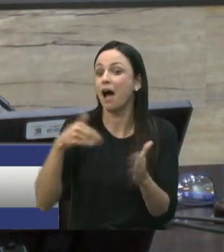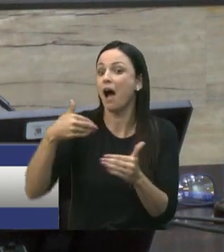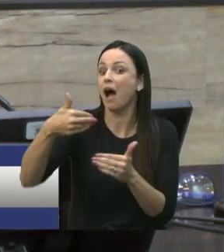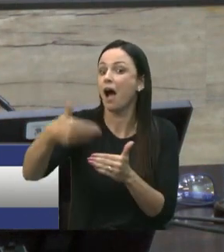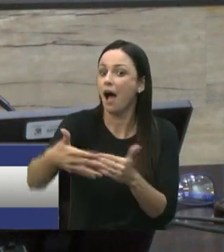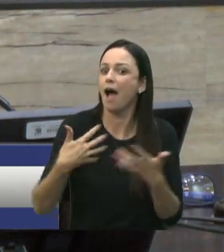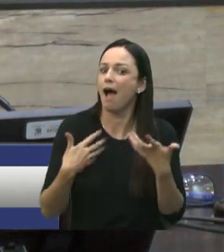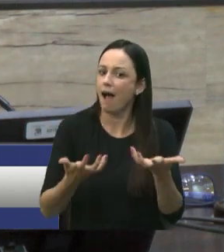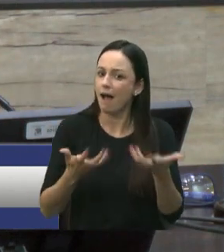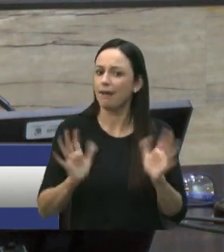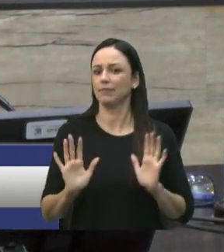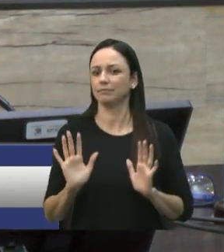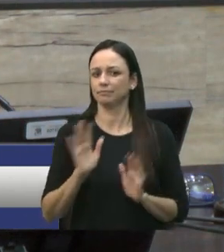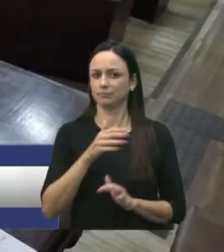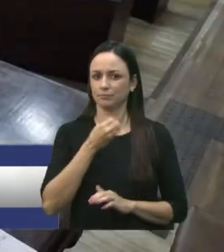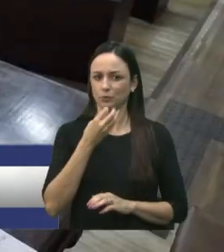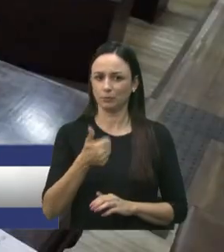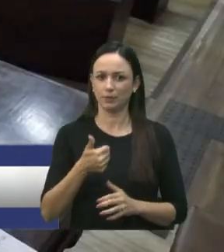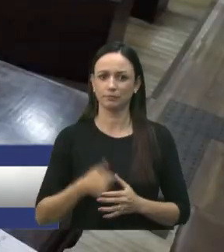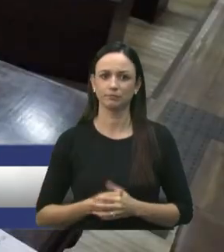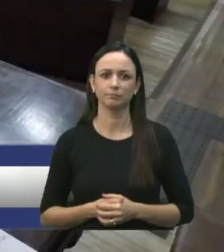bem?